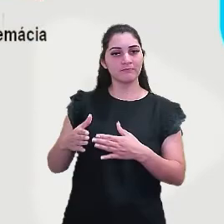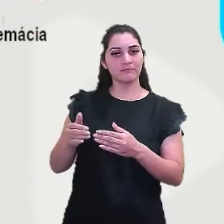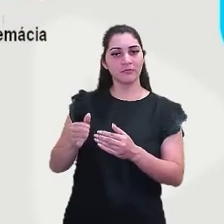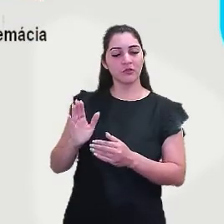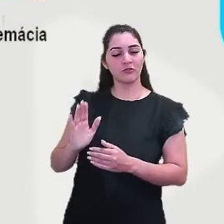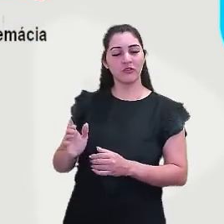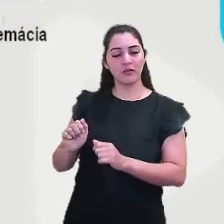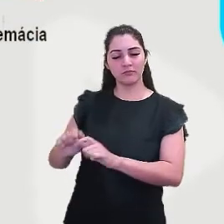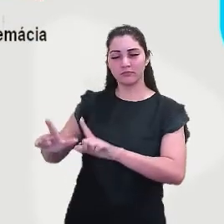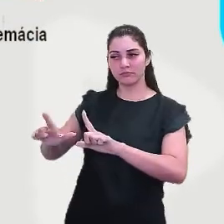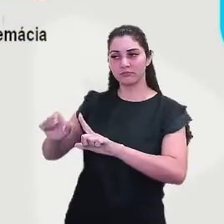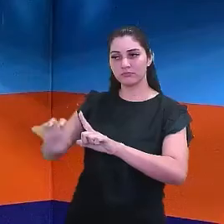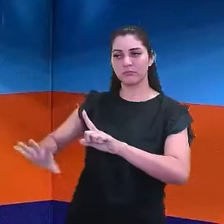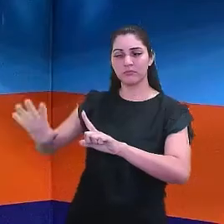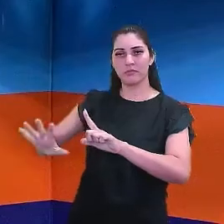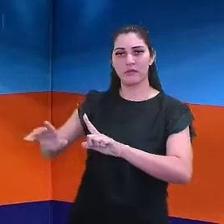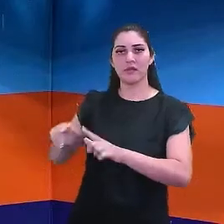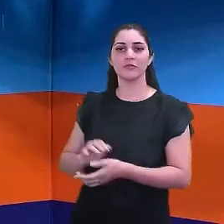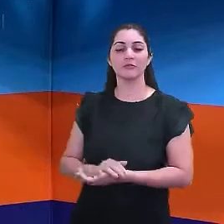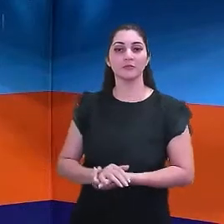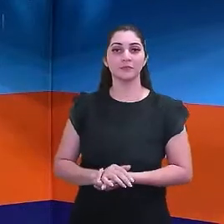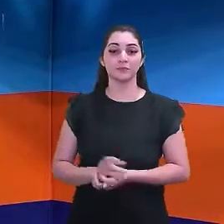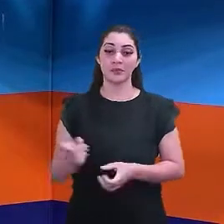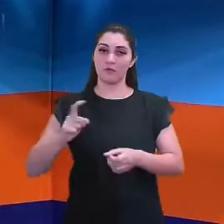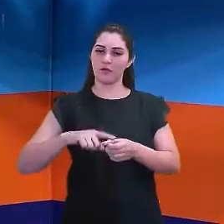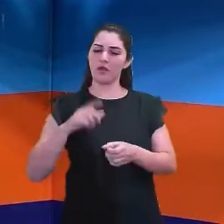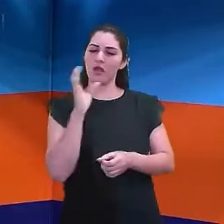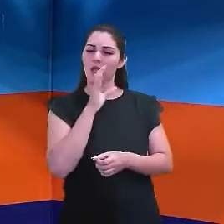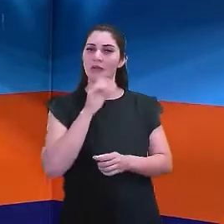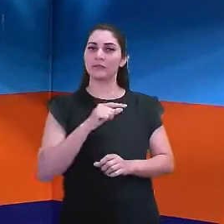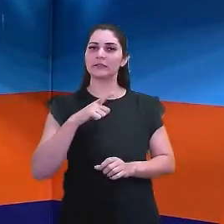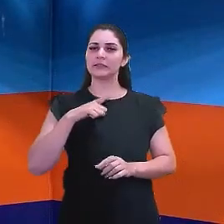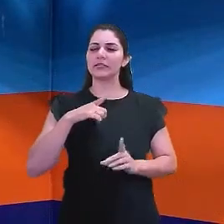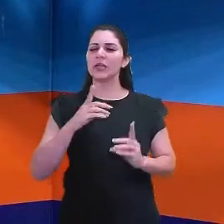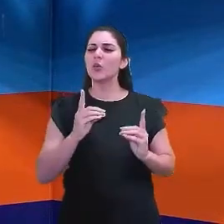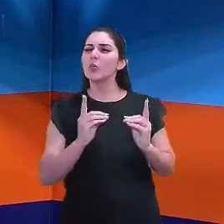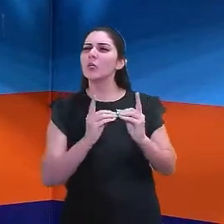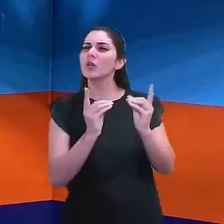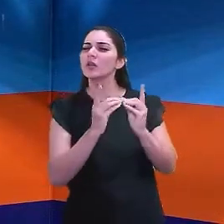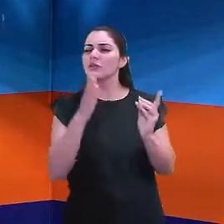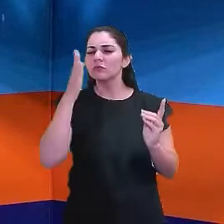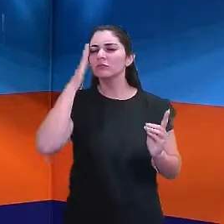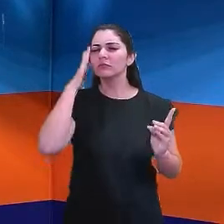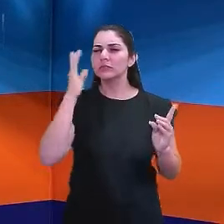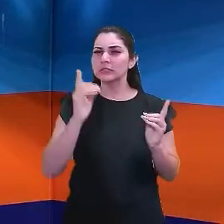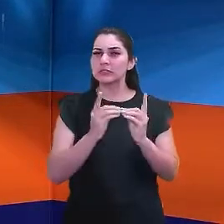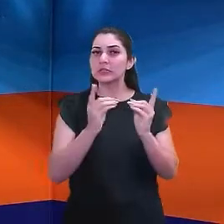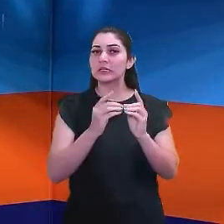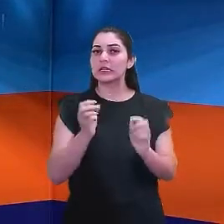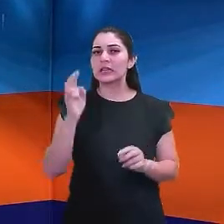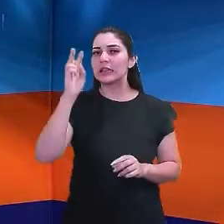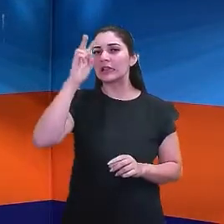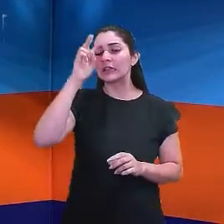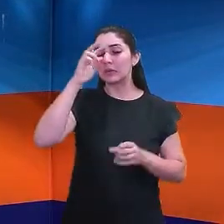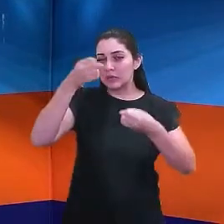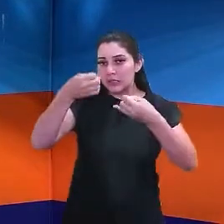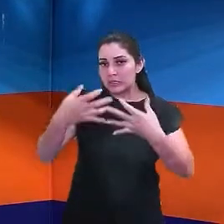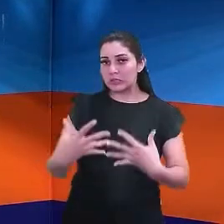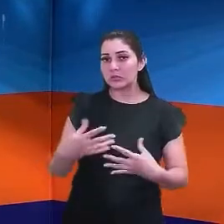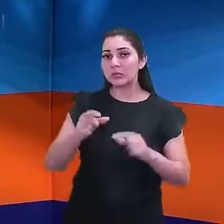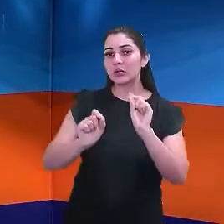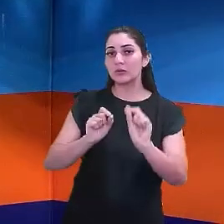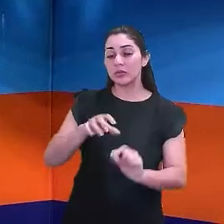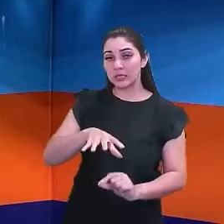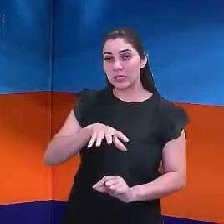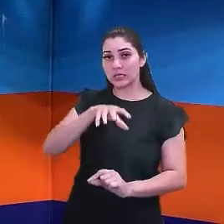nessa imagem aqui, volta aqui comigo rapidinho. A gente vai entender agora essa dinâmica. Lembra que a gente falou dessa entrada do